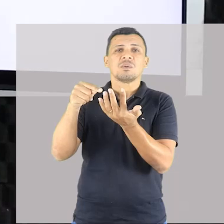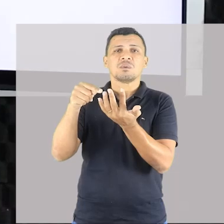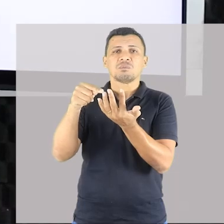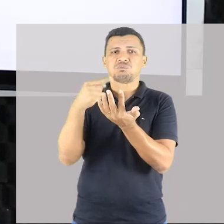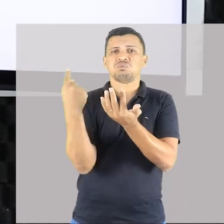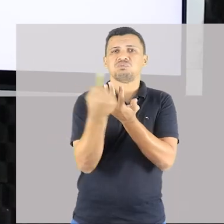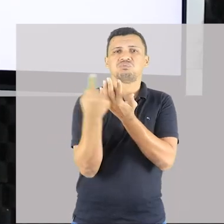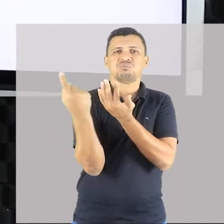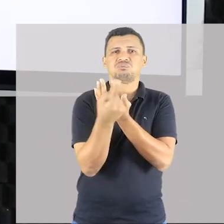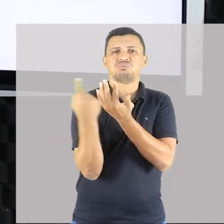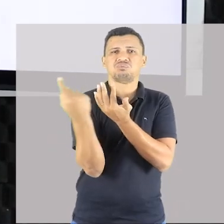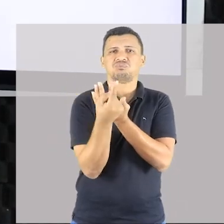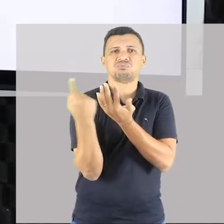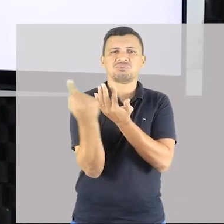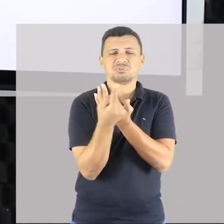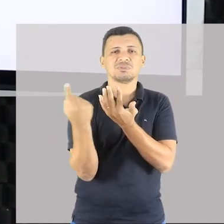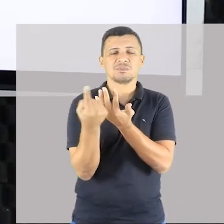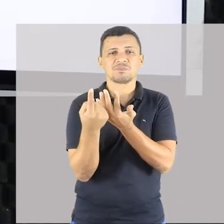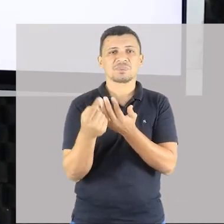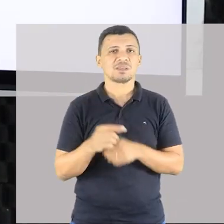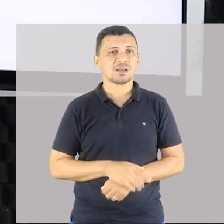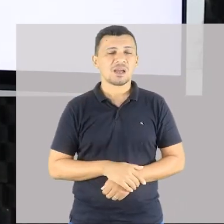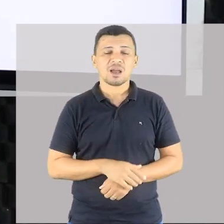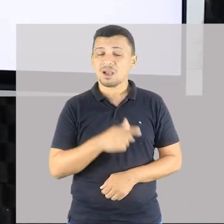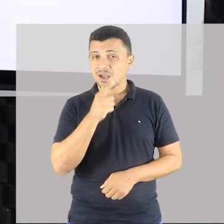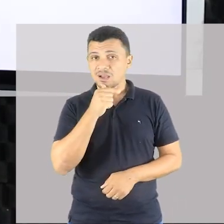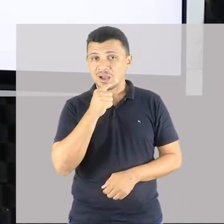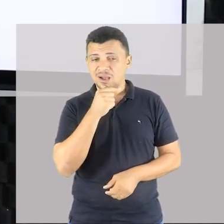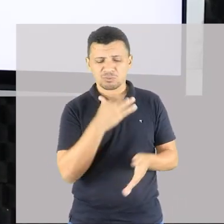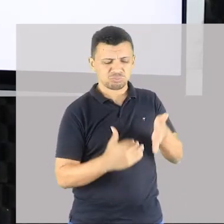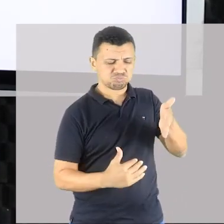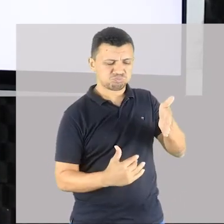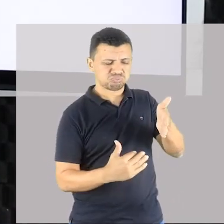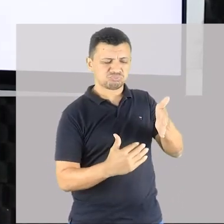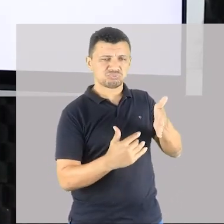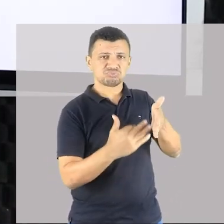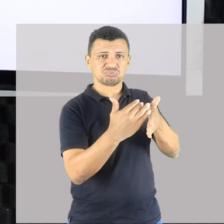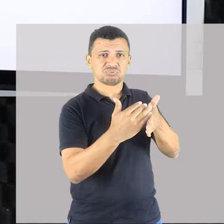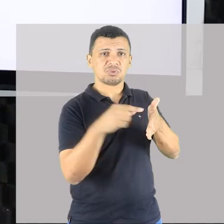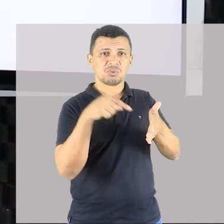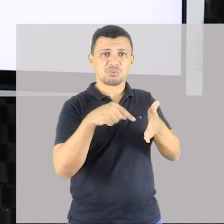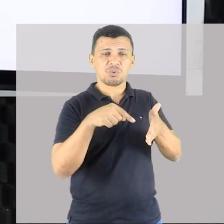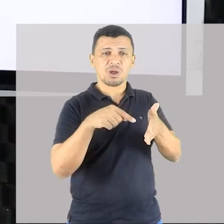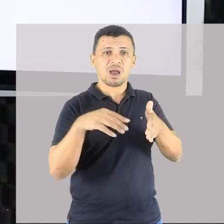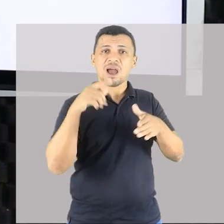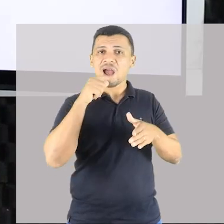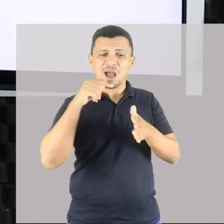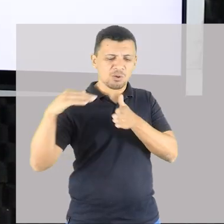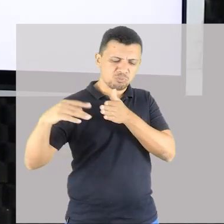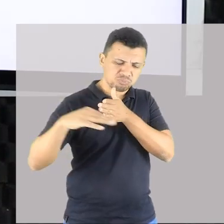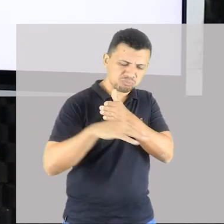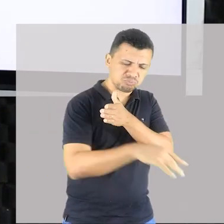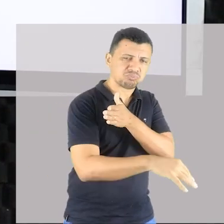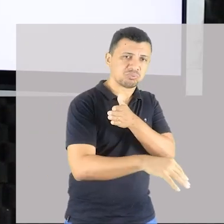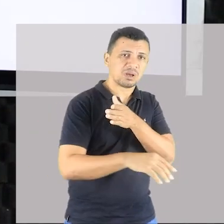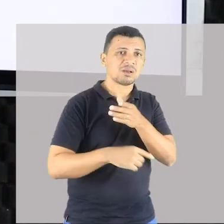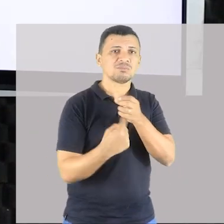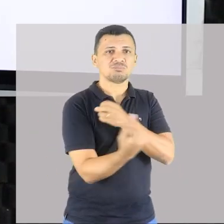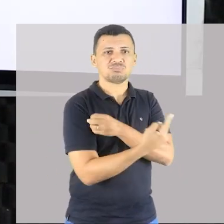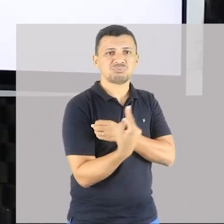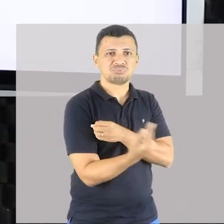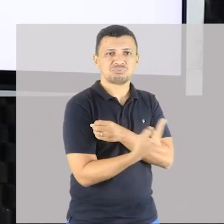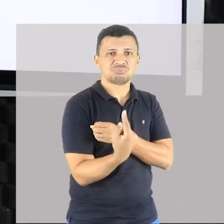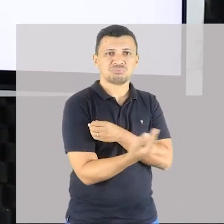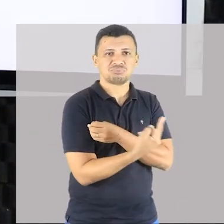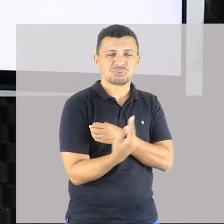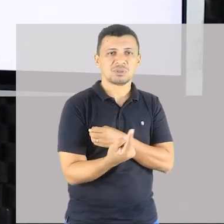as turbinas. Na hidroelétrica, a passagem da água move as turbinas, tem que represar a água. Nas